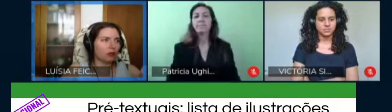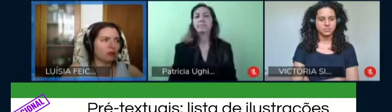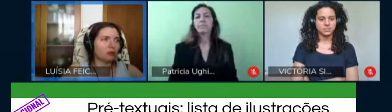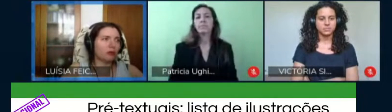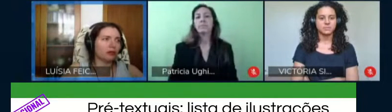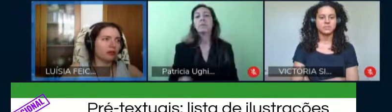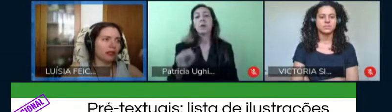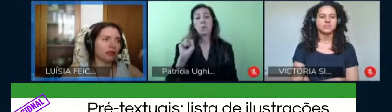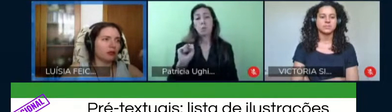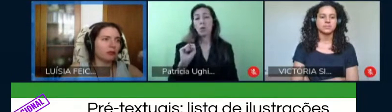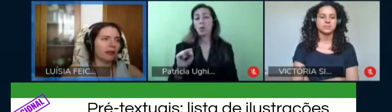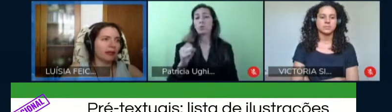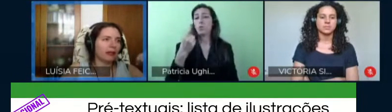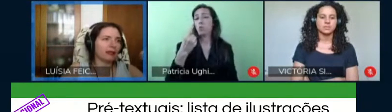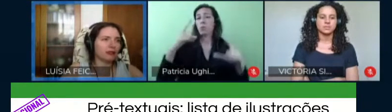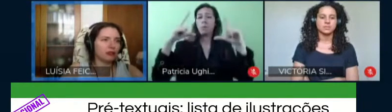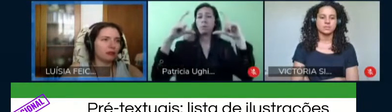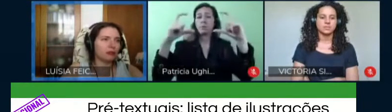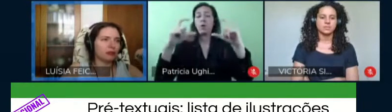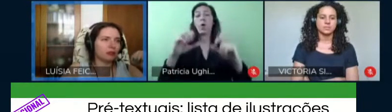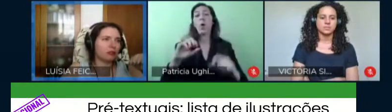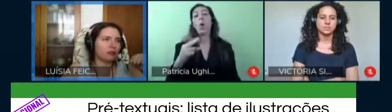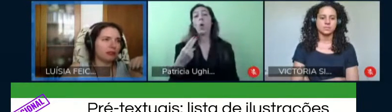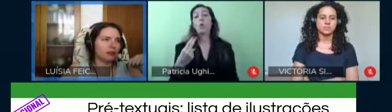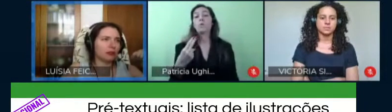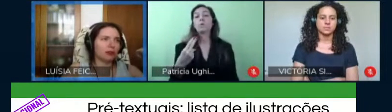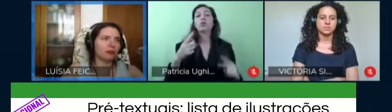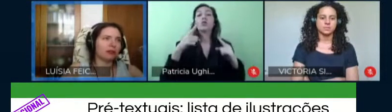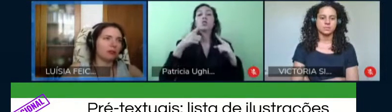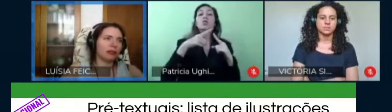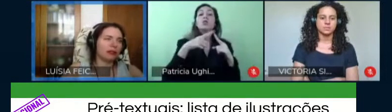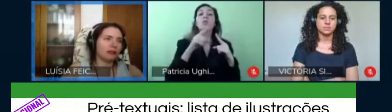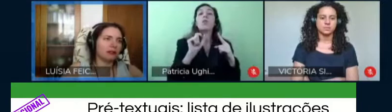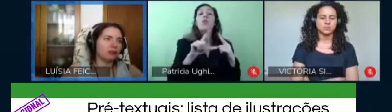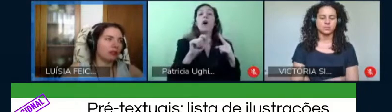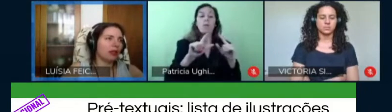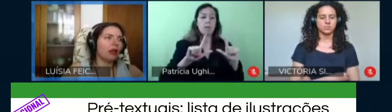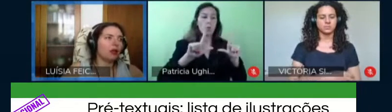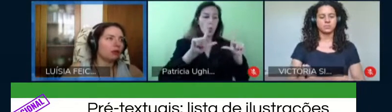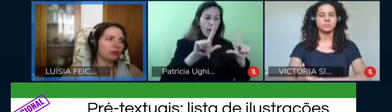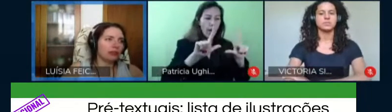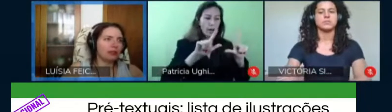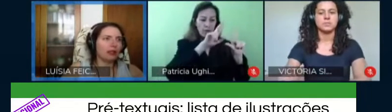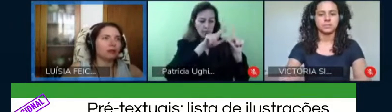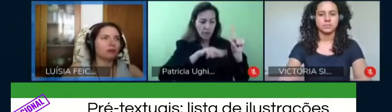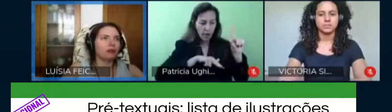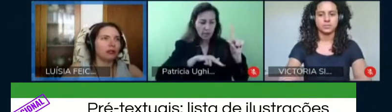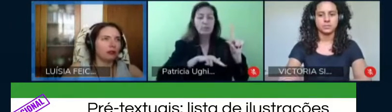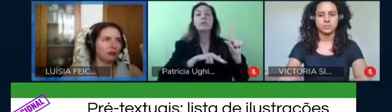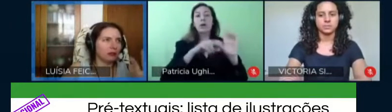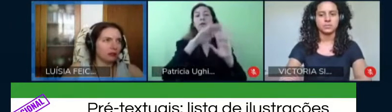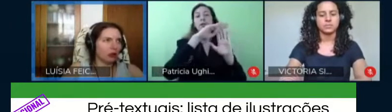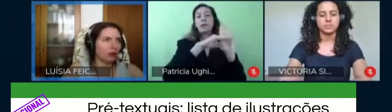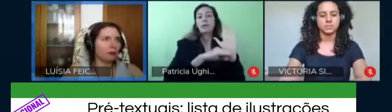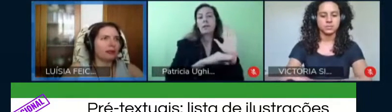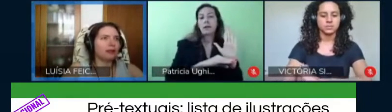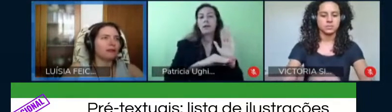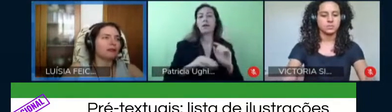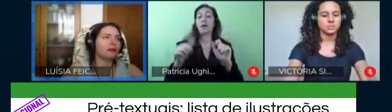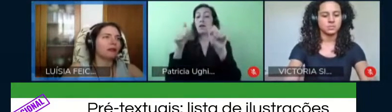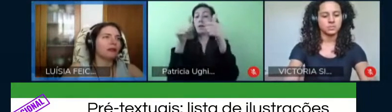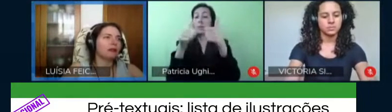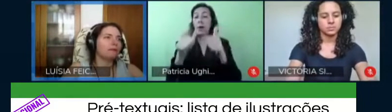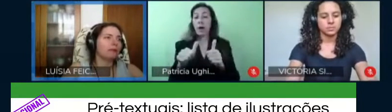apenas uma, ou tu pode criar uma para cada tipo de ilustração. Tu pode fazer uma lista de desenhos, e daí fazer só